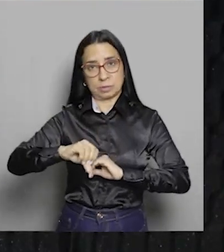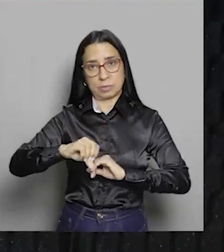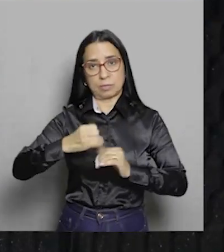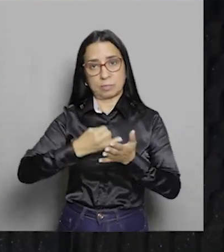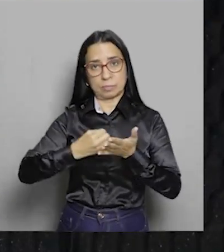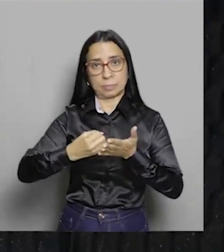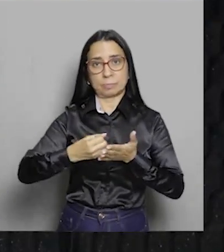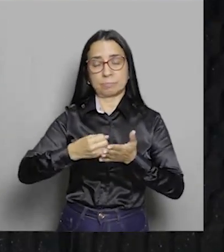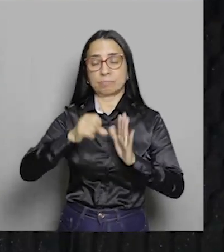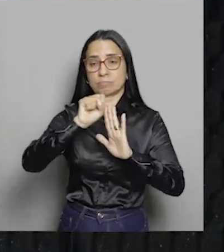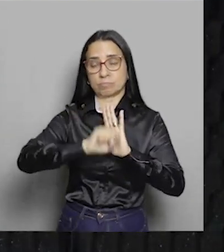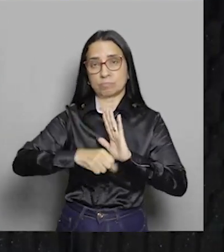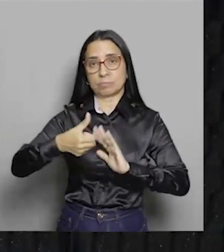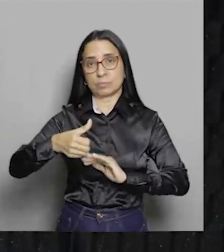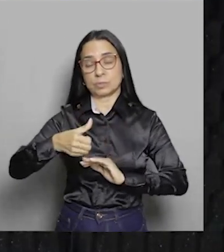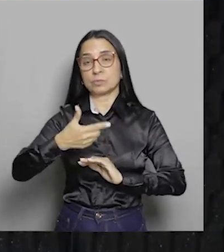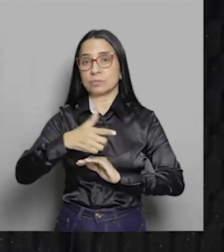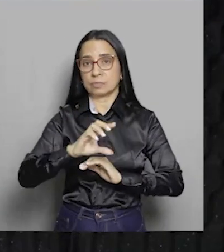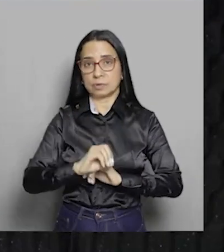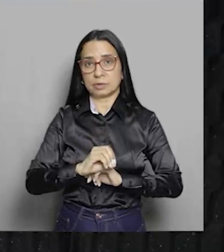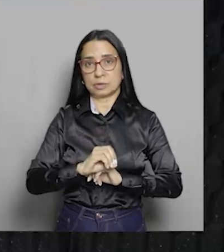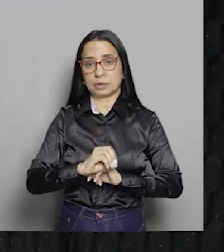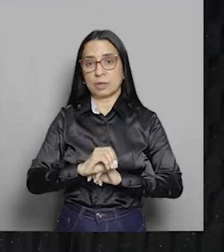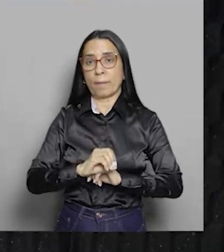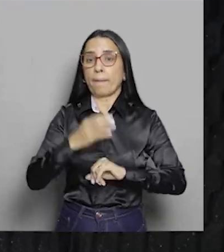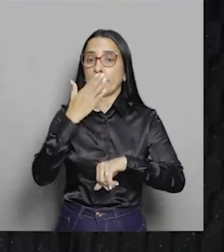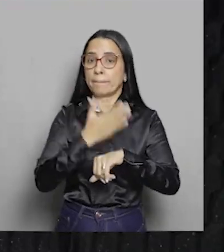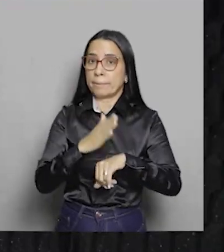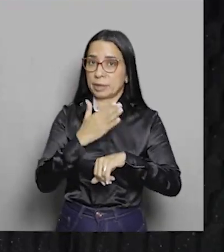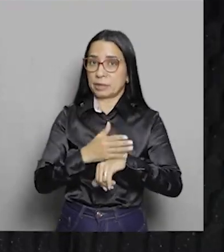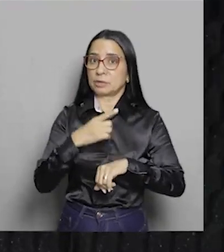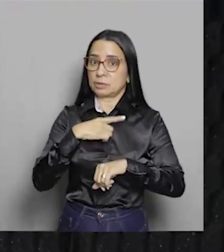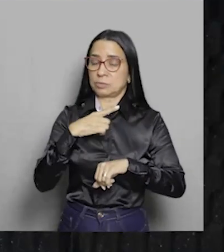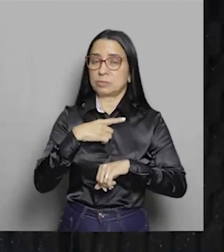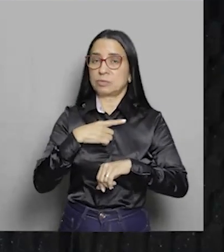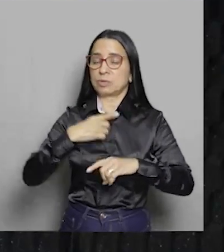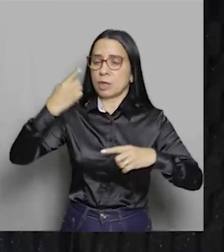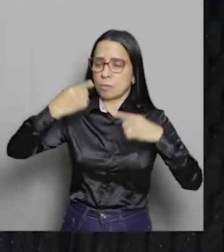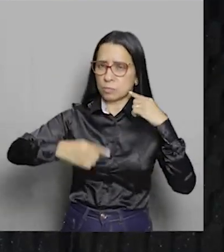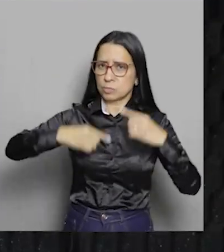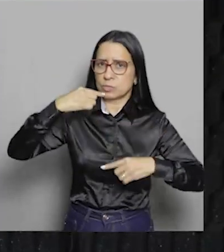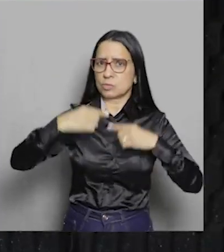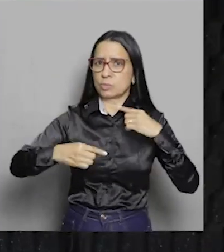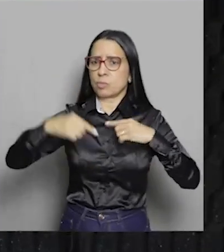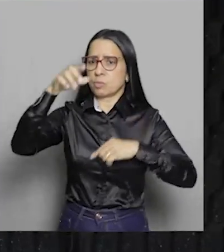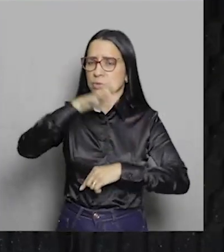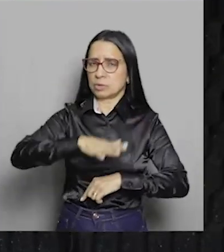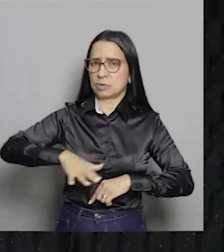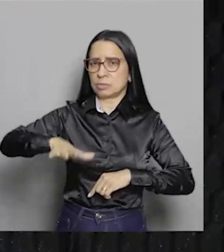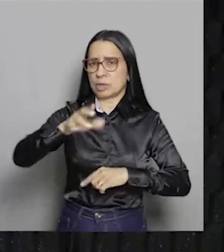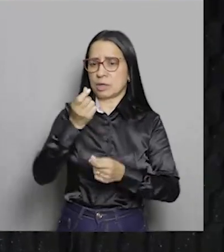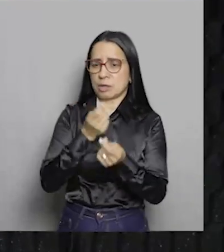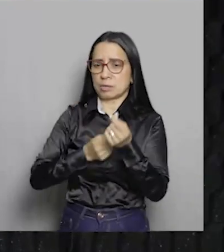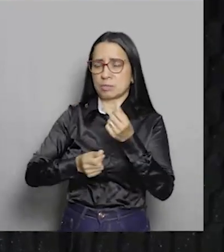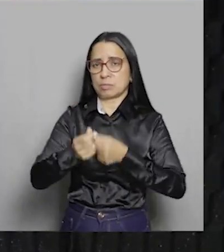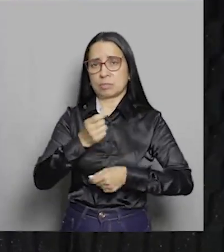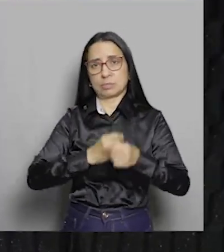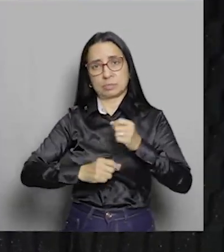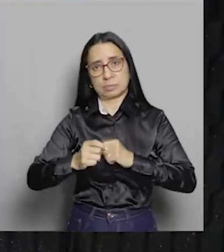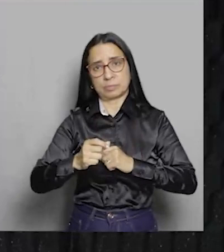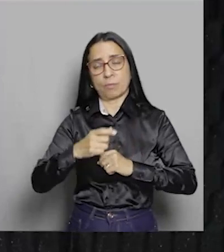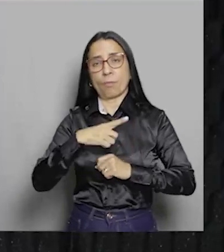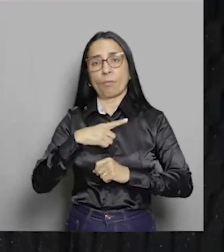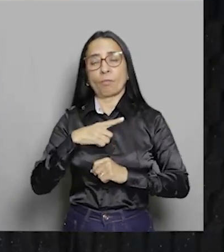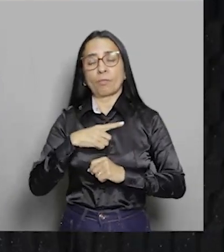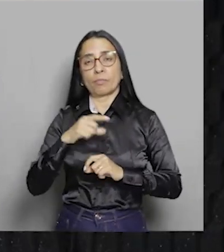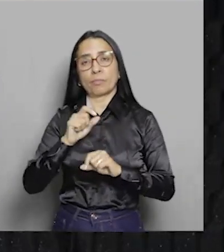vão, inclusive, levar à disputa de mercados. Esse imperialismo, ou esse neocolonialismo europeu, acaba